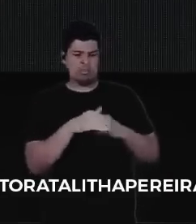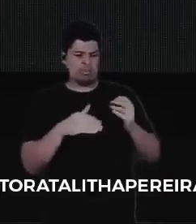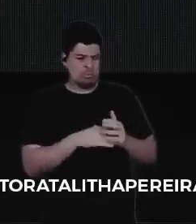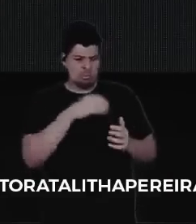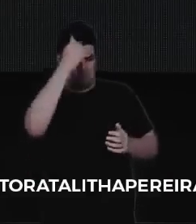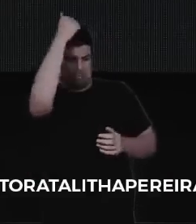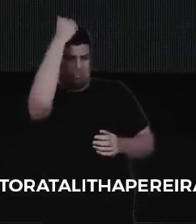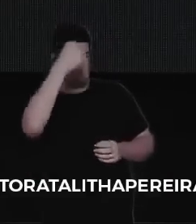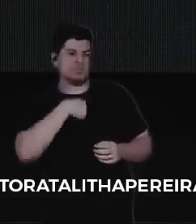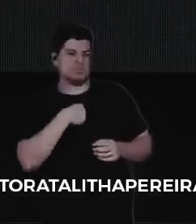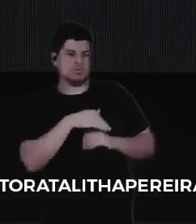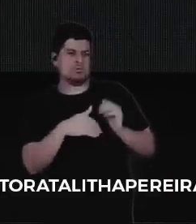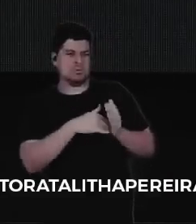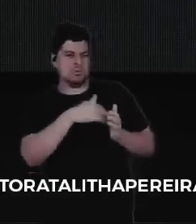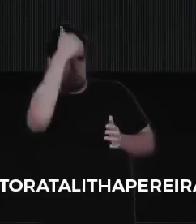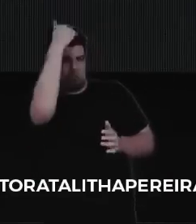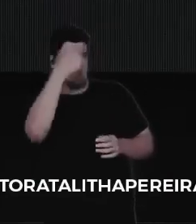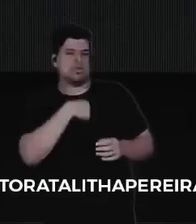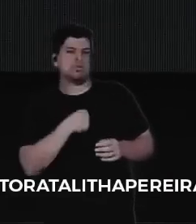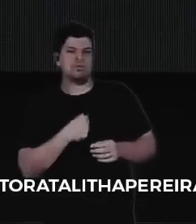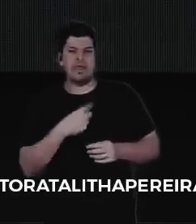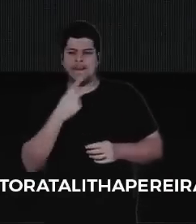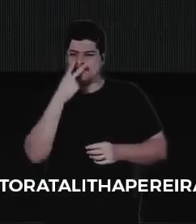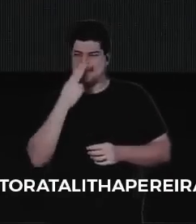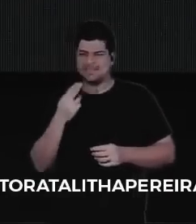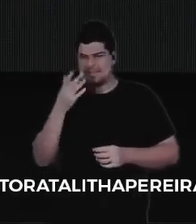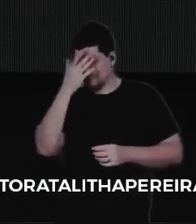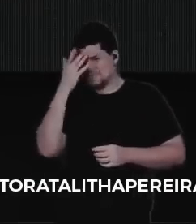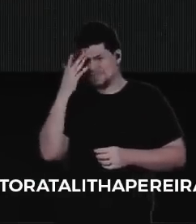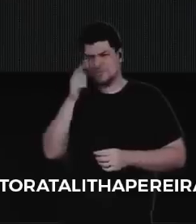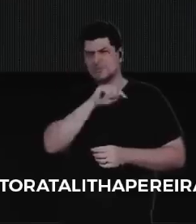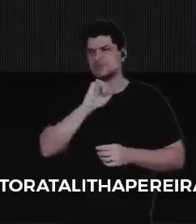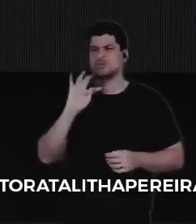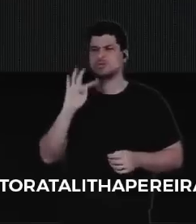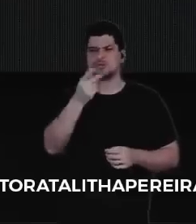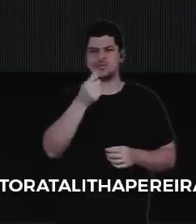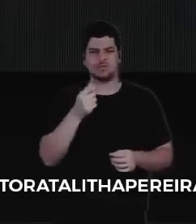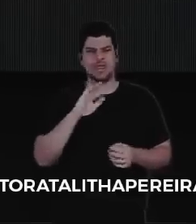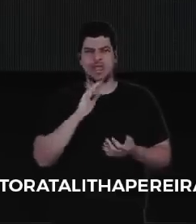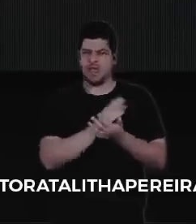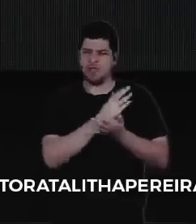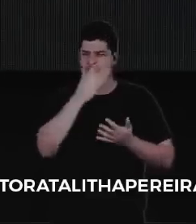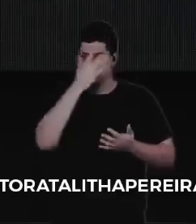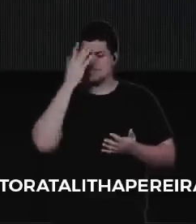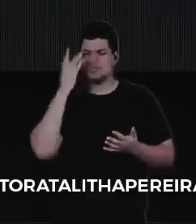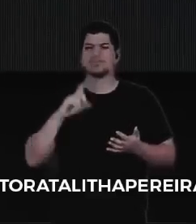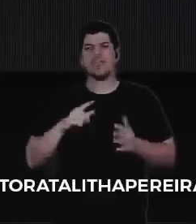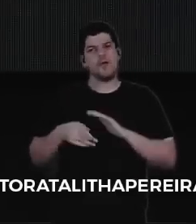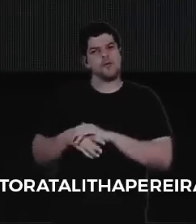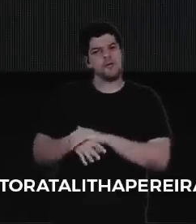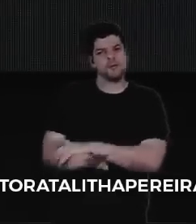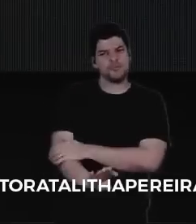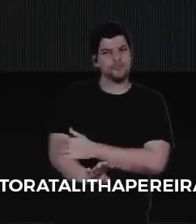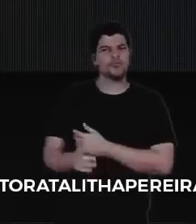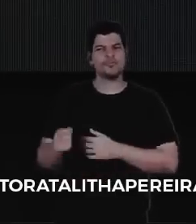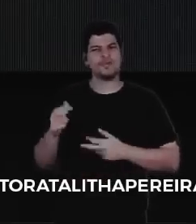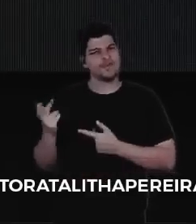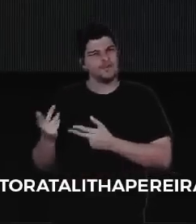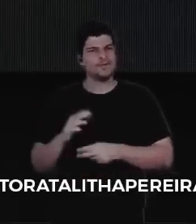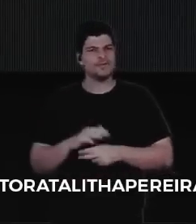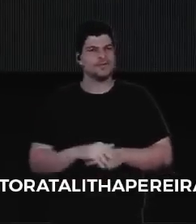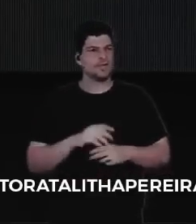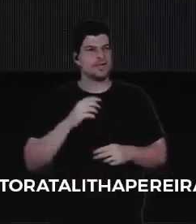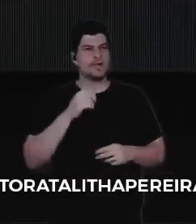tudo é comigo, né? Tem gente que é assim, é unção de Chaves na vida dessa pessoa. É, não, o pai manda fazer uma coisa, a